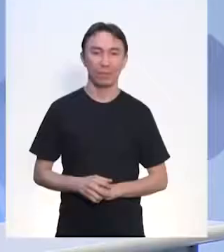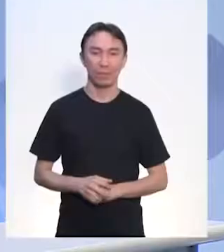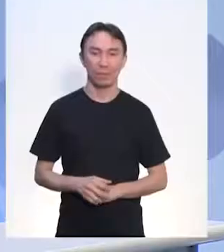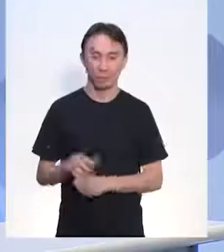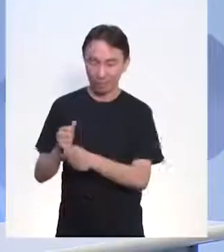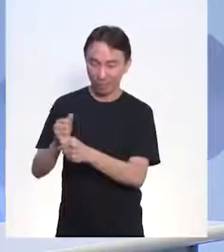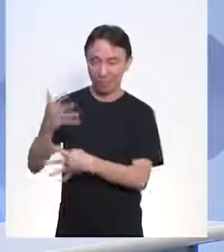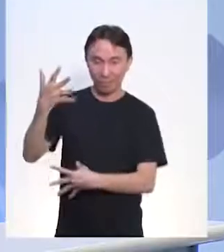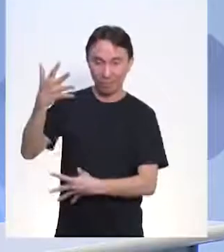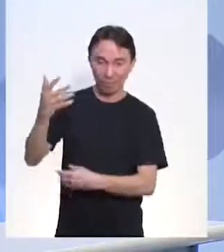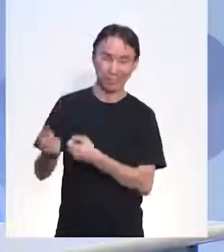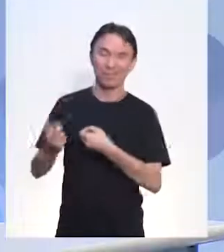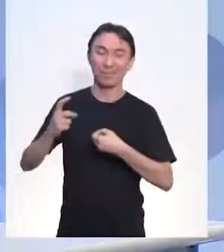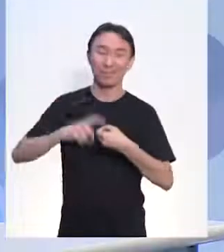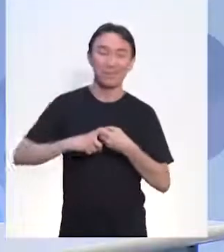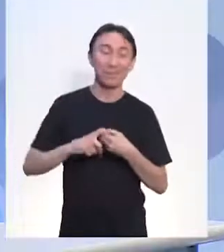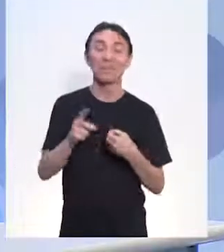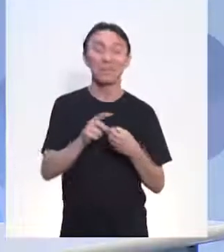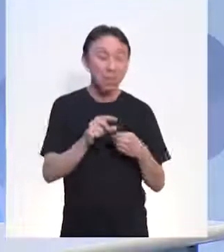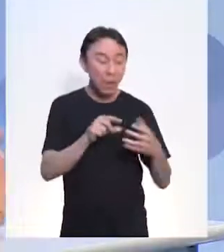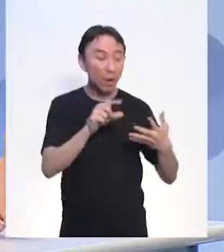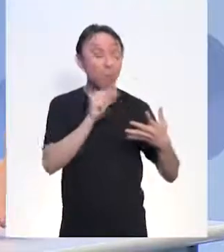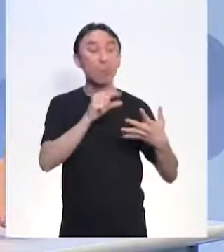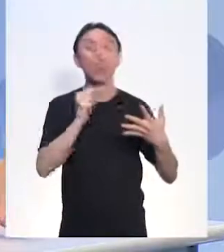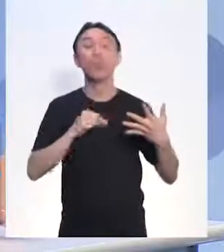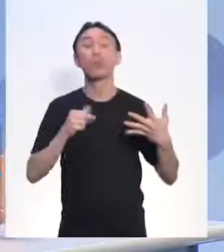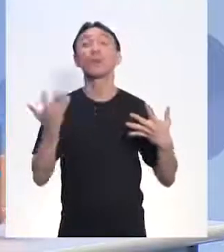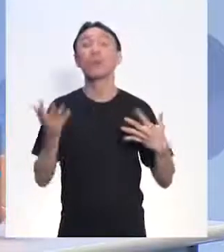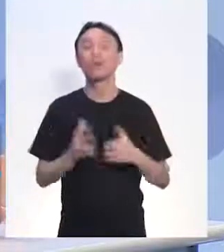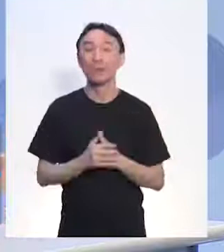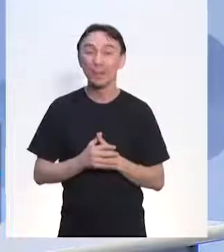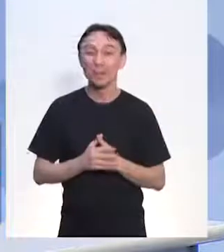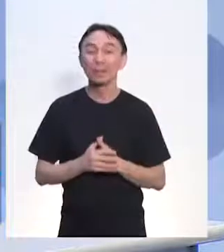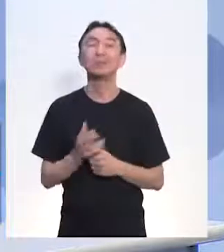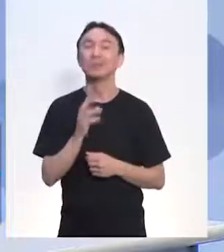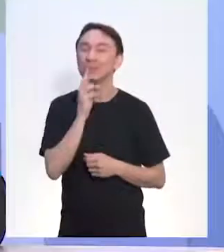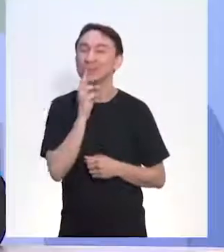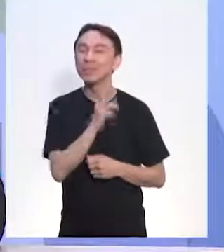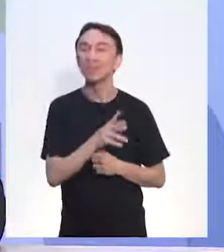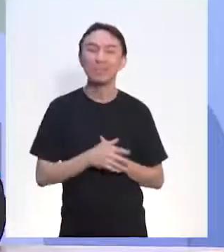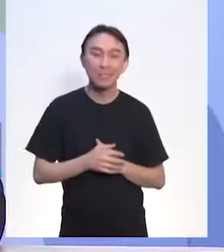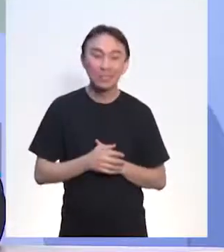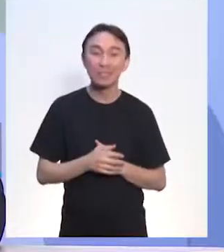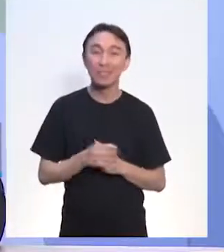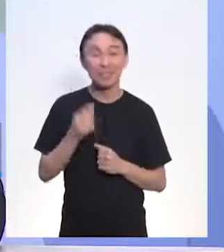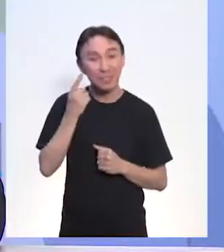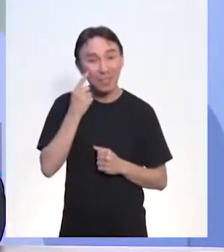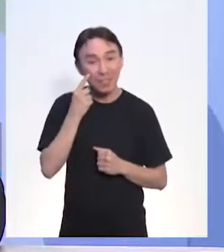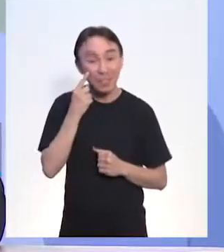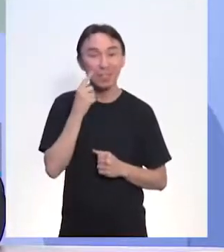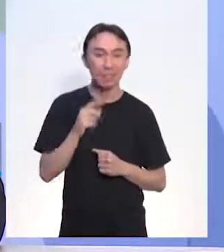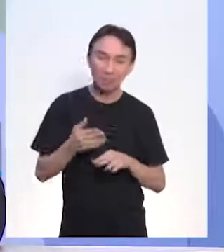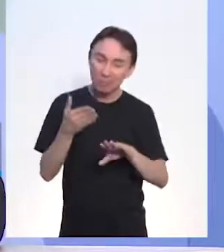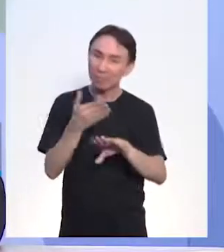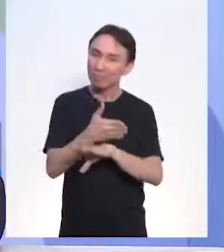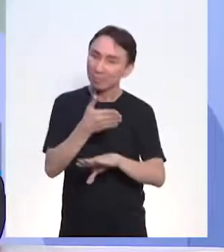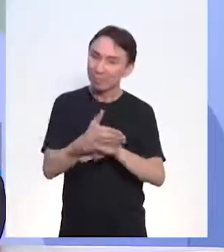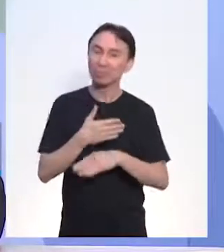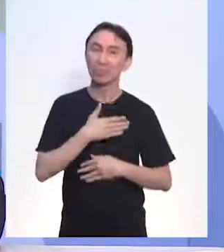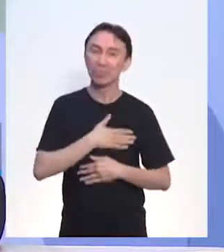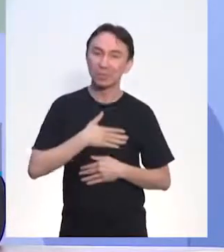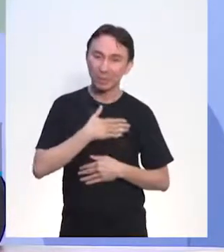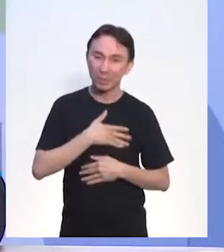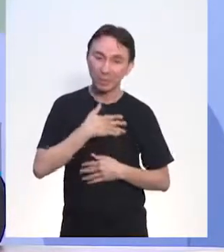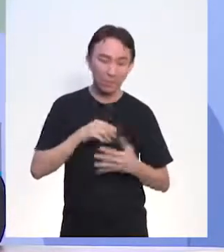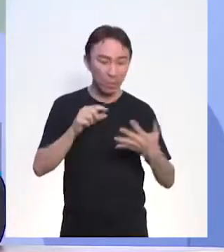Voltamos do chat. Qual alternativa você marcou? Professora Roberta, me conta tudo. Olha, professora Inês, gostei de ver a participação deles. Eles anotaram a